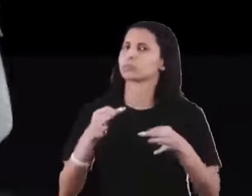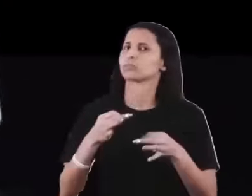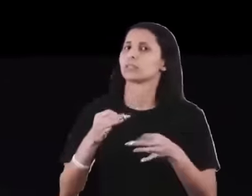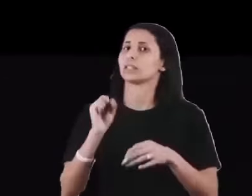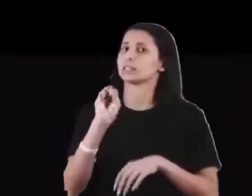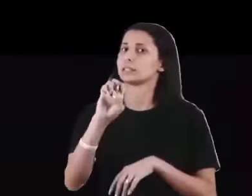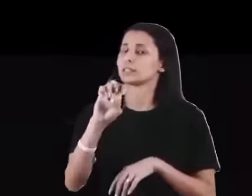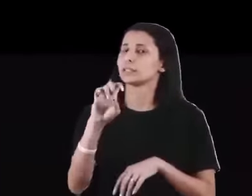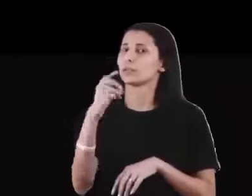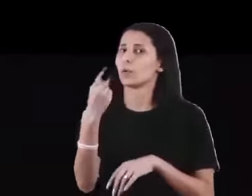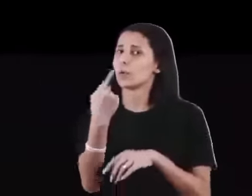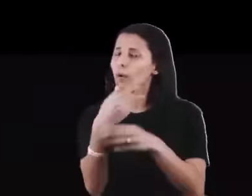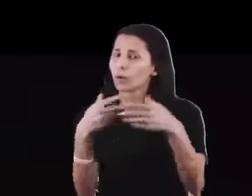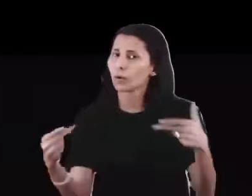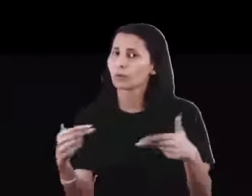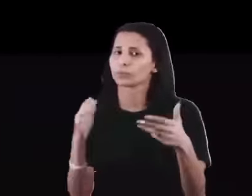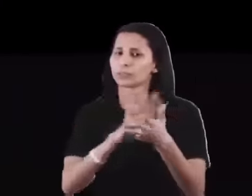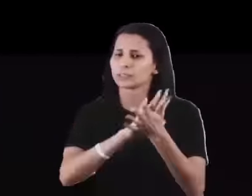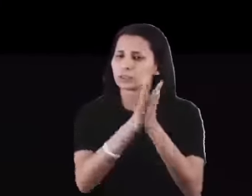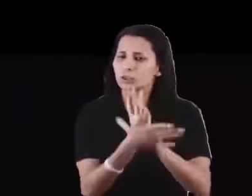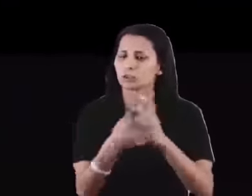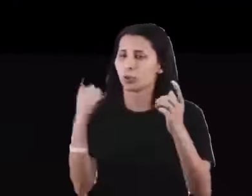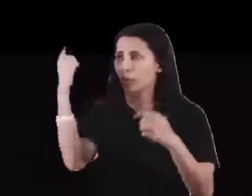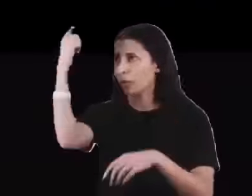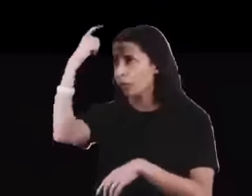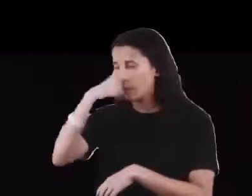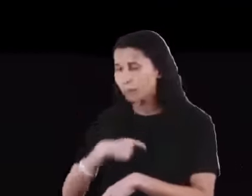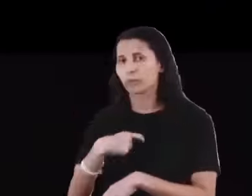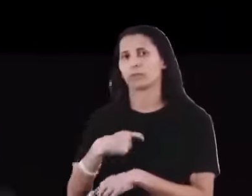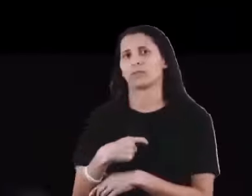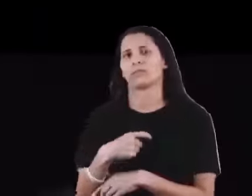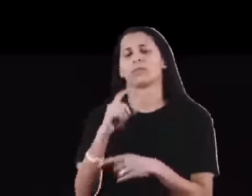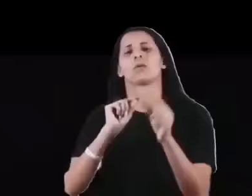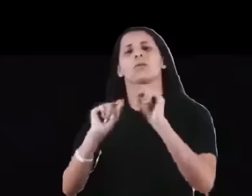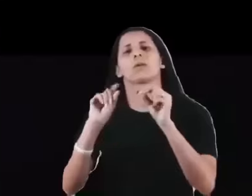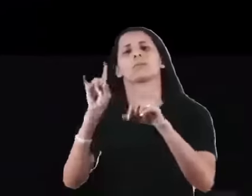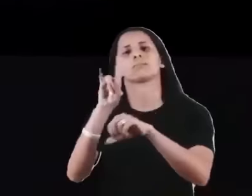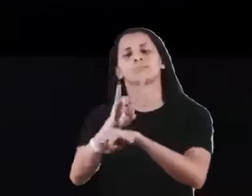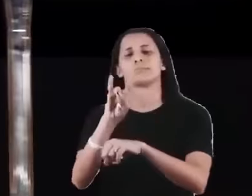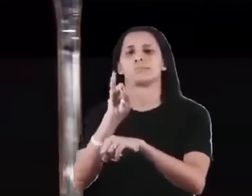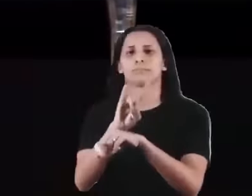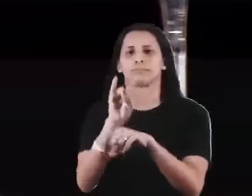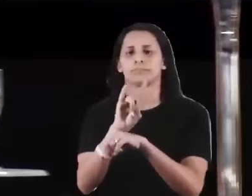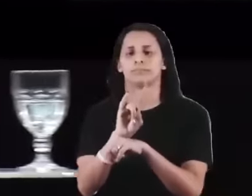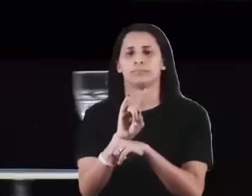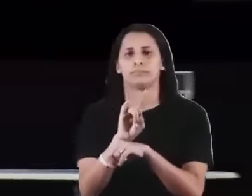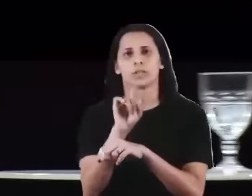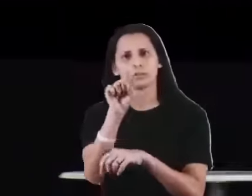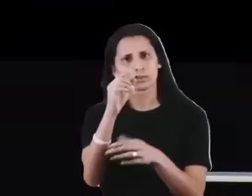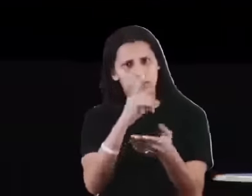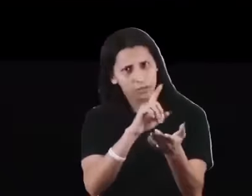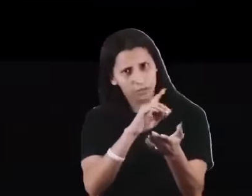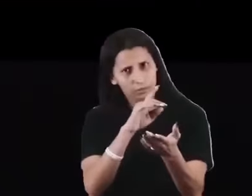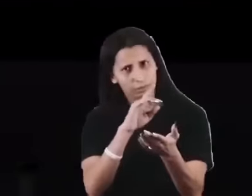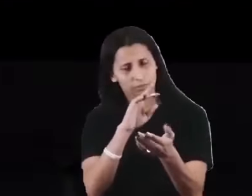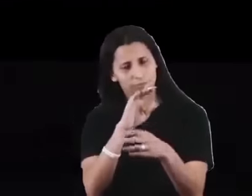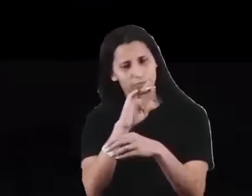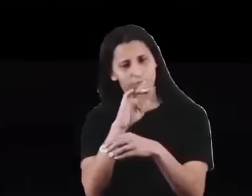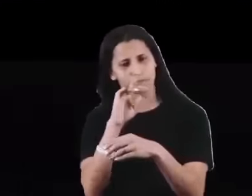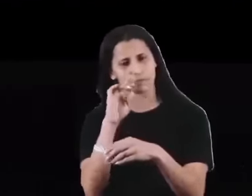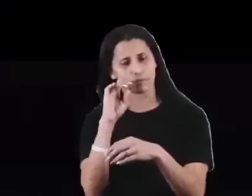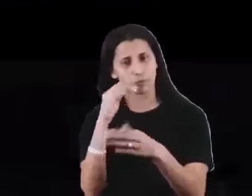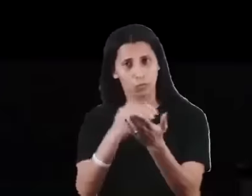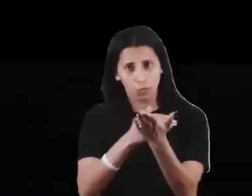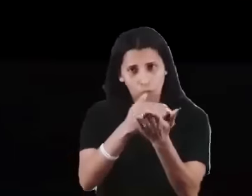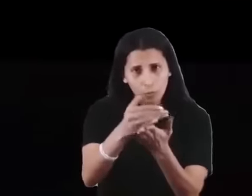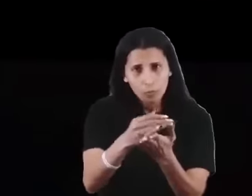coisa que destrói a alta imagem de uma mulher uma traição é o né No começo do sermão vocês viram que H veio aqui e perguntou se